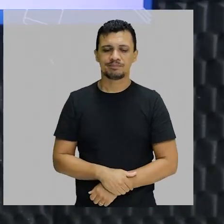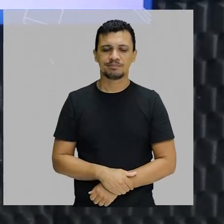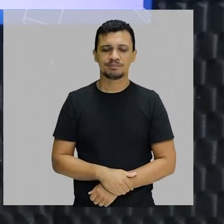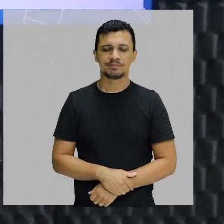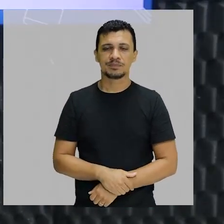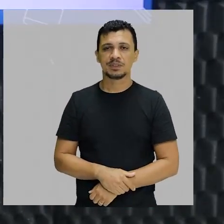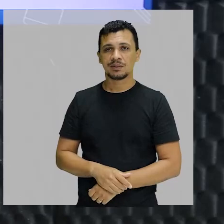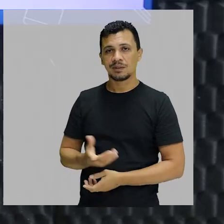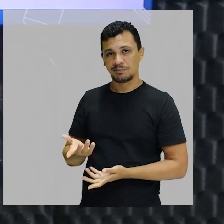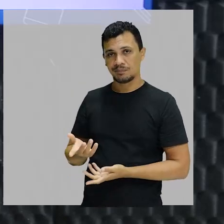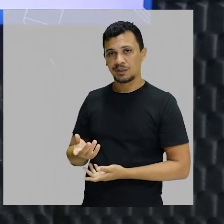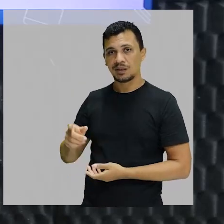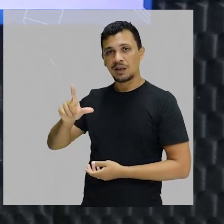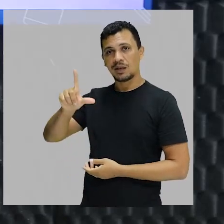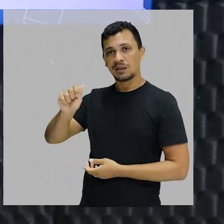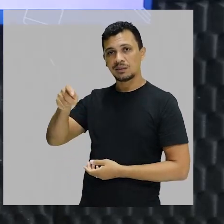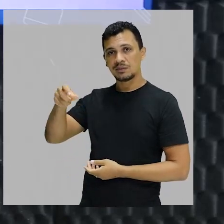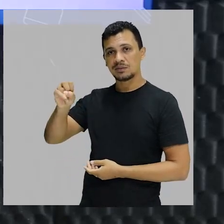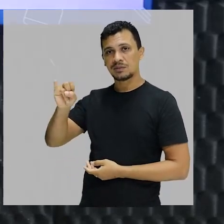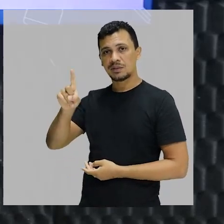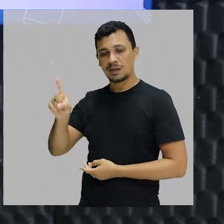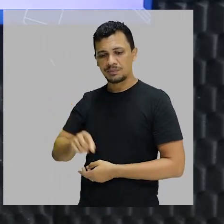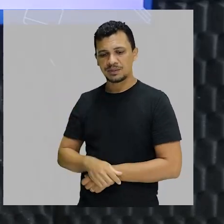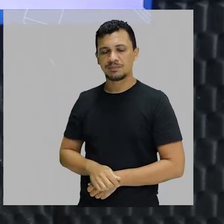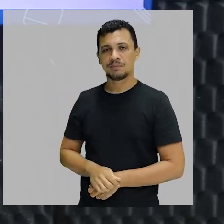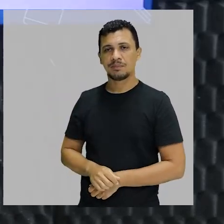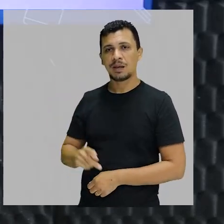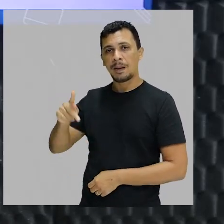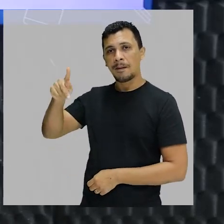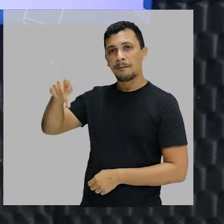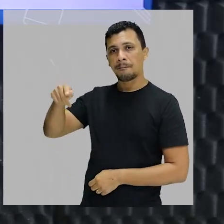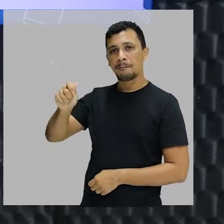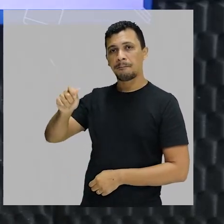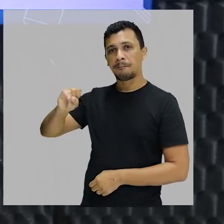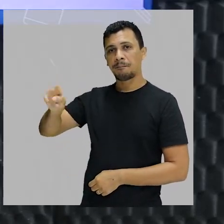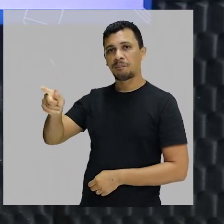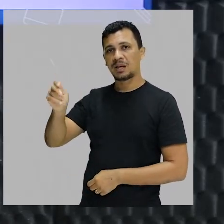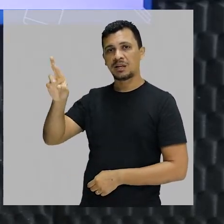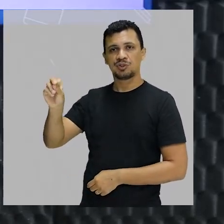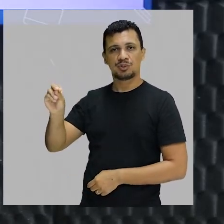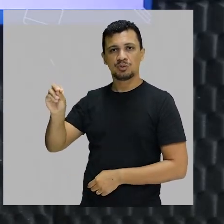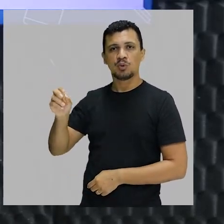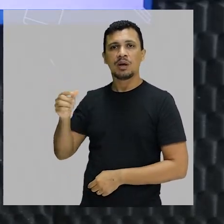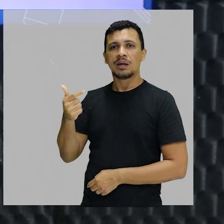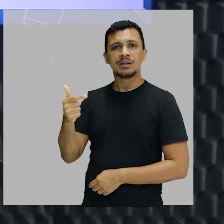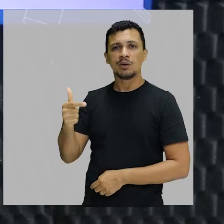el lápiz, el pájaro. Aí não tem masculino nem feminino. Para que